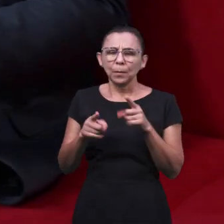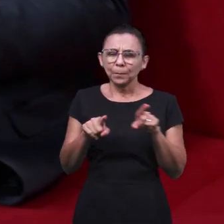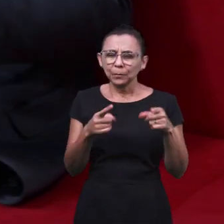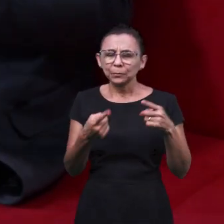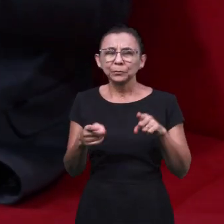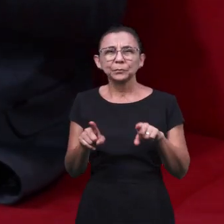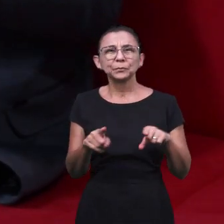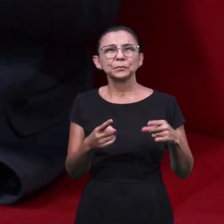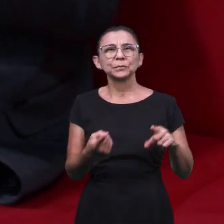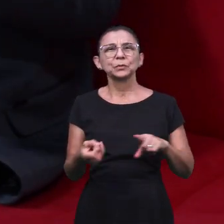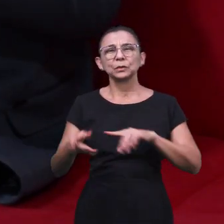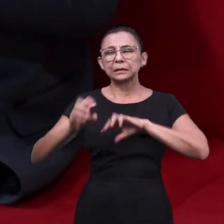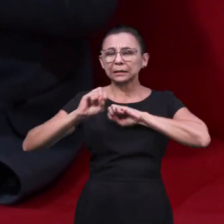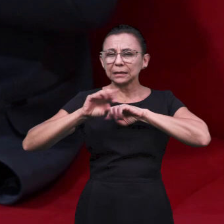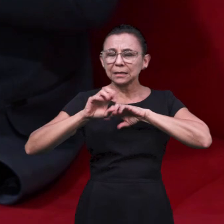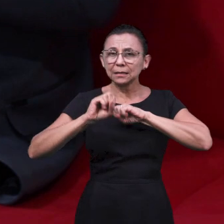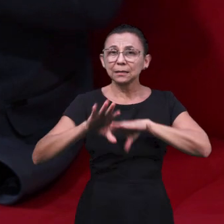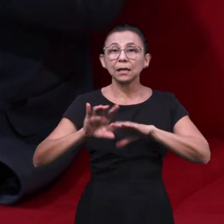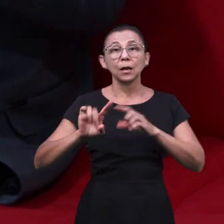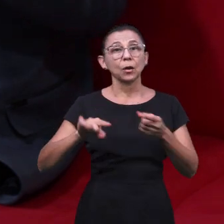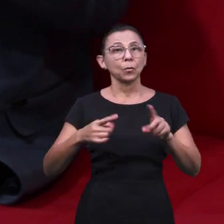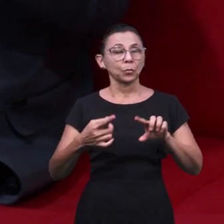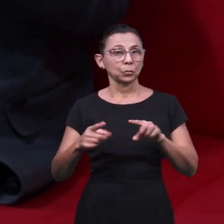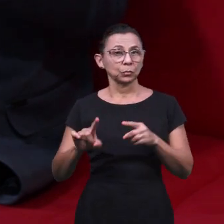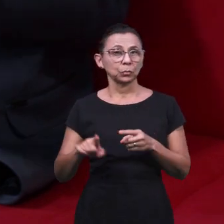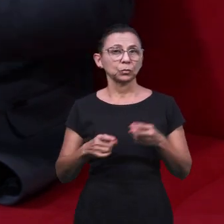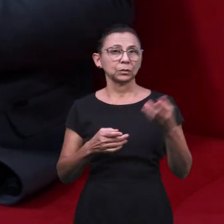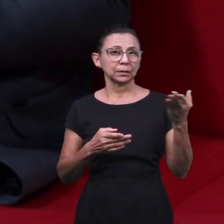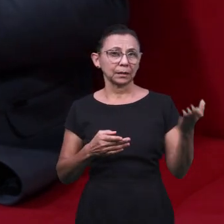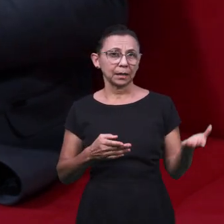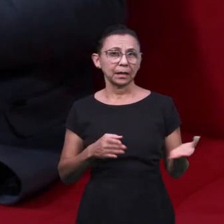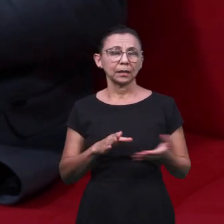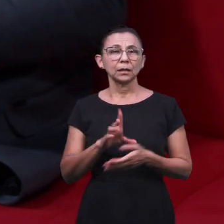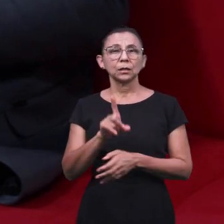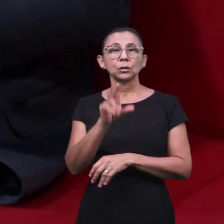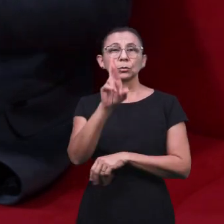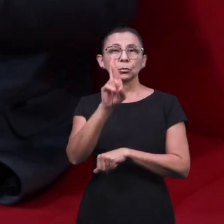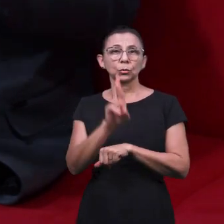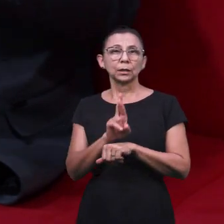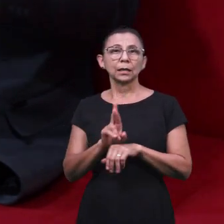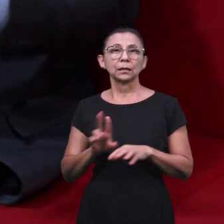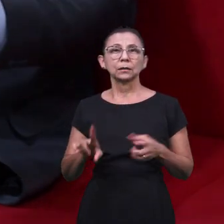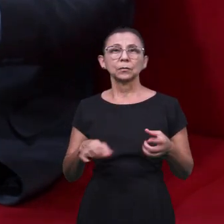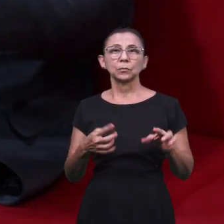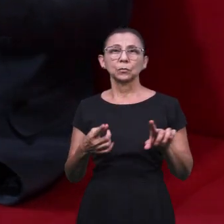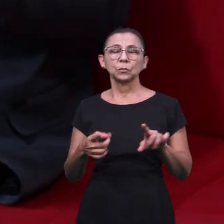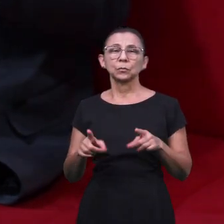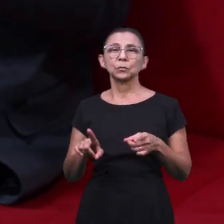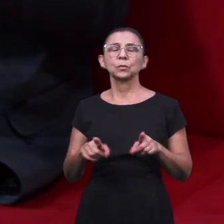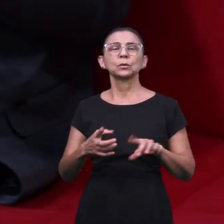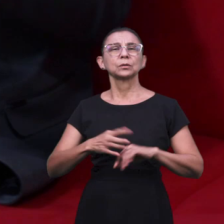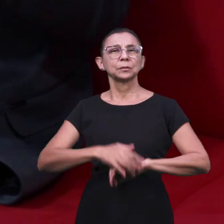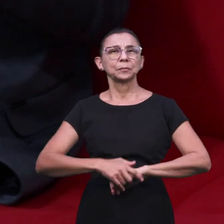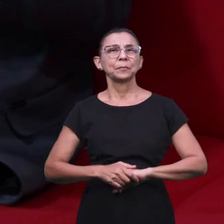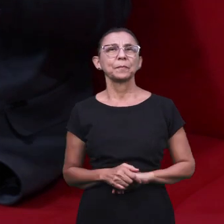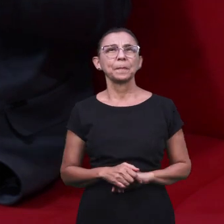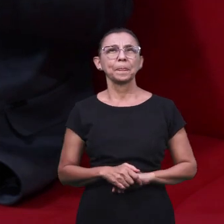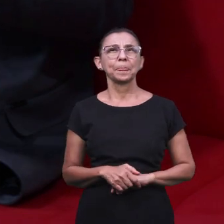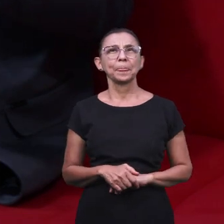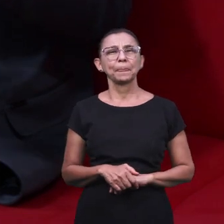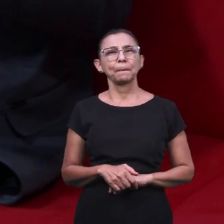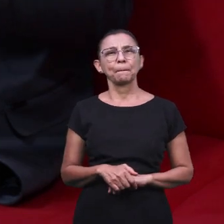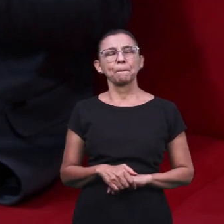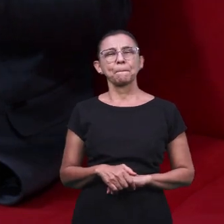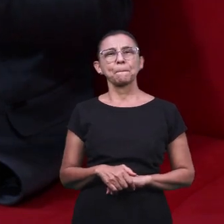da música. A Doroteia, ela tem doutorado em música e órgão pela